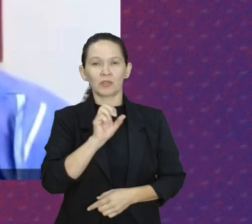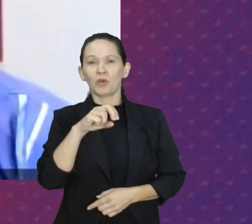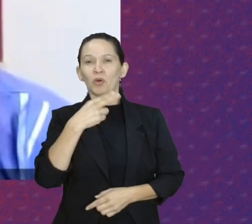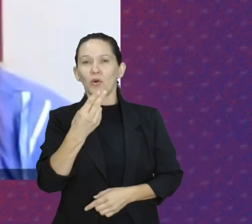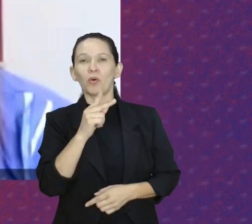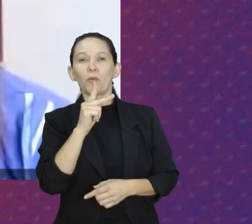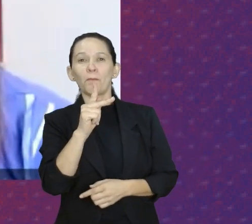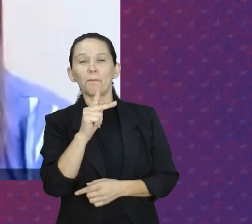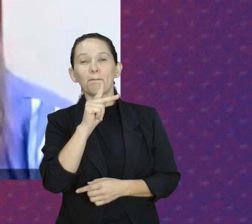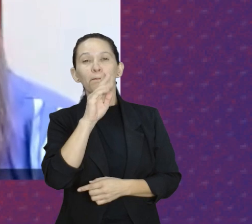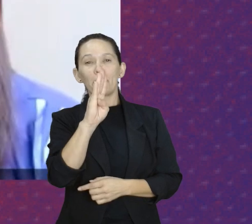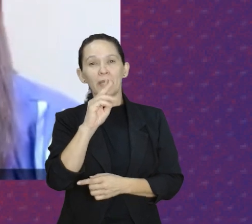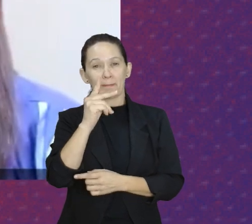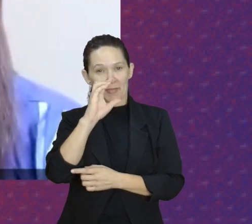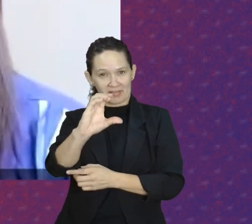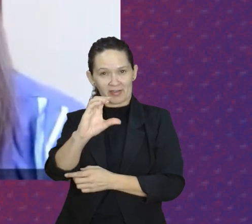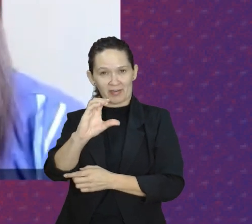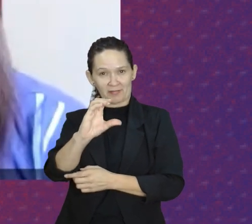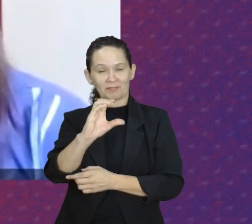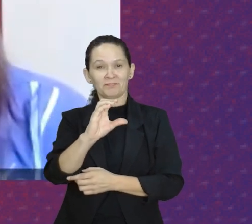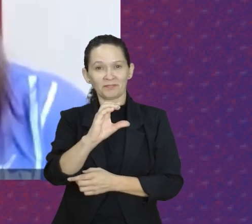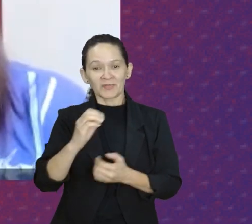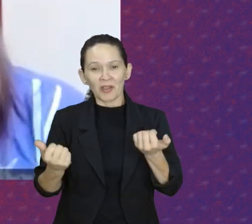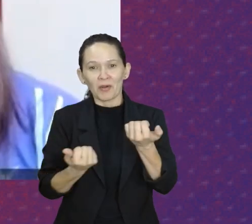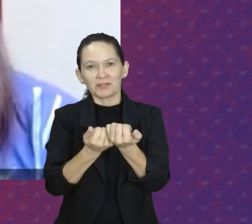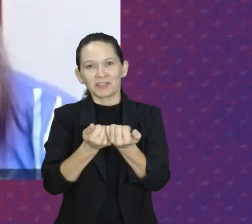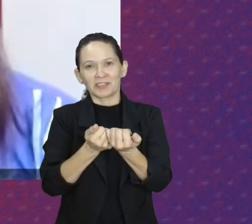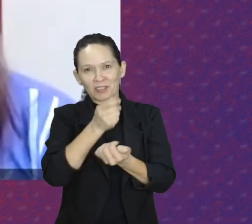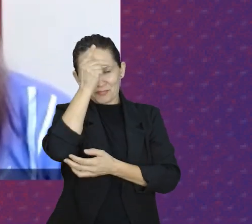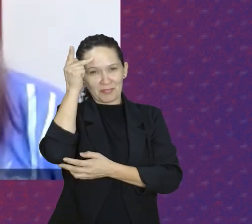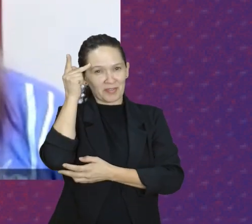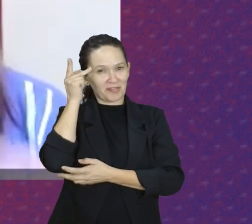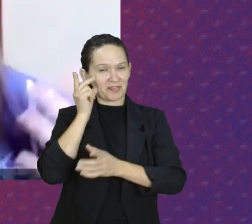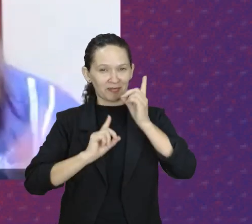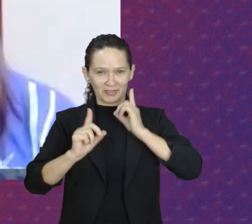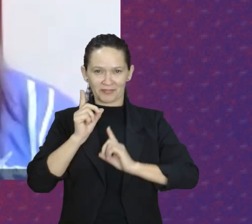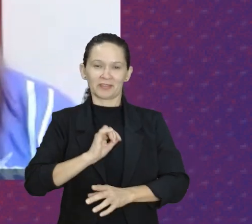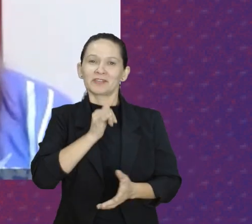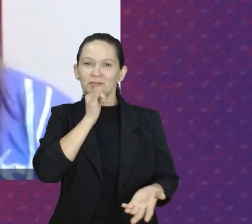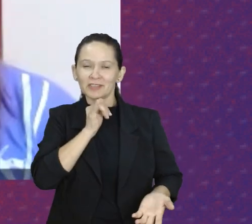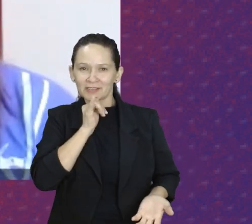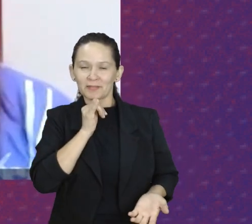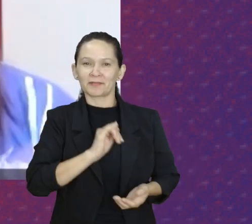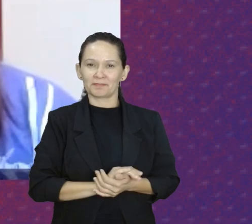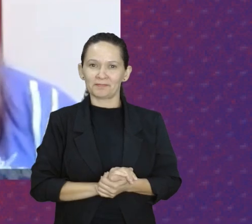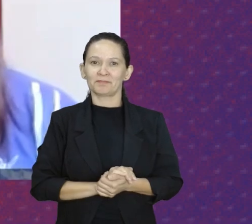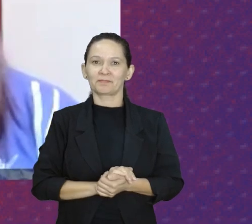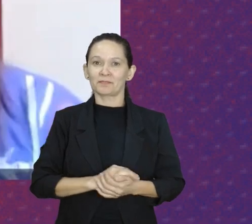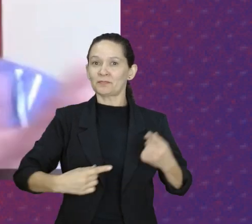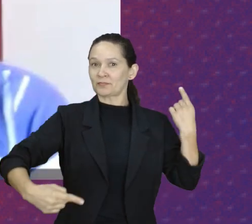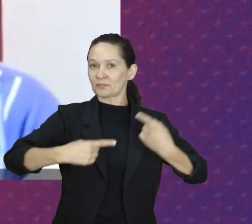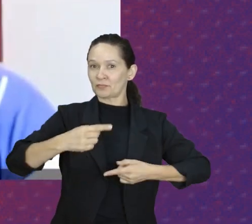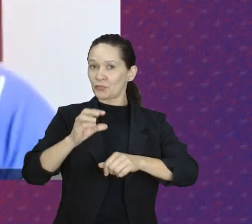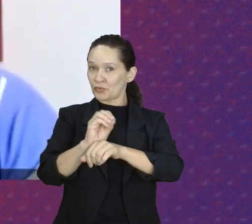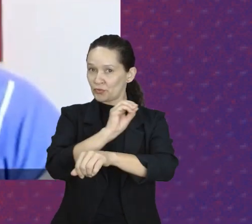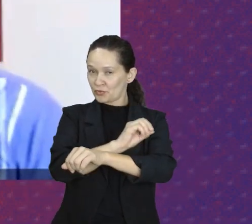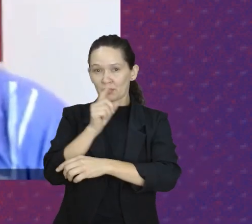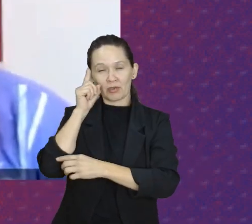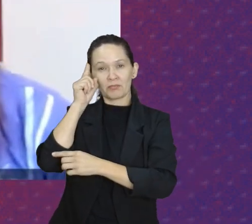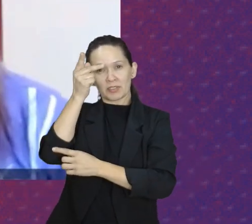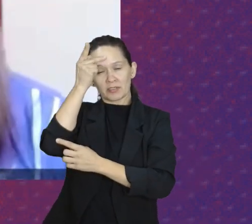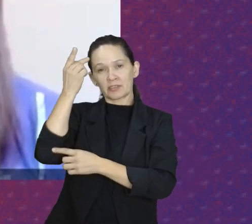BPC, o benefício de prestação continuada. Então, quando a gente fala sobre as políticas de cuidado pensando nas